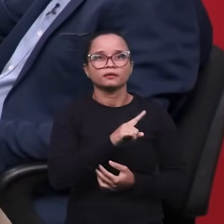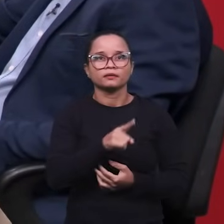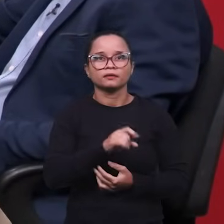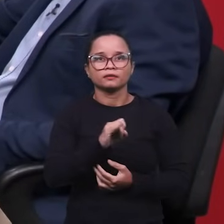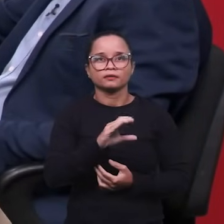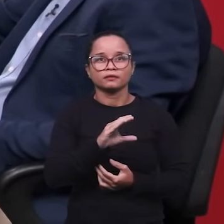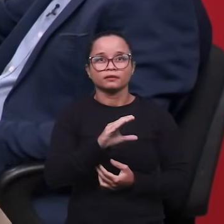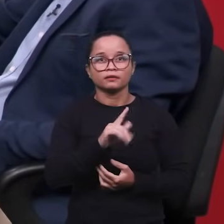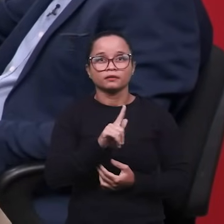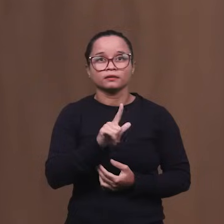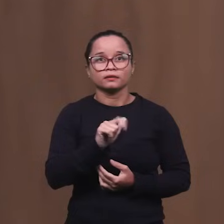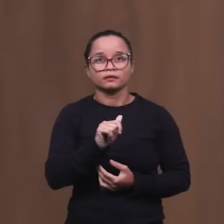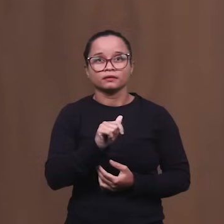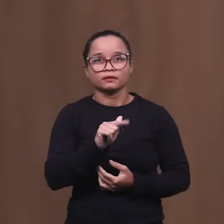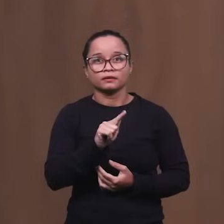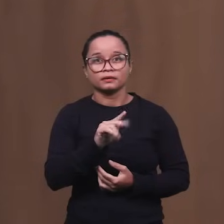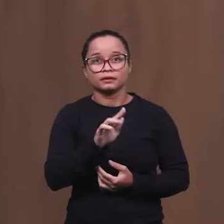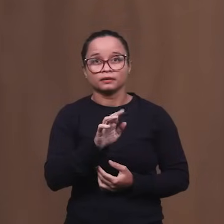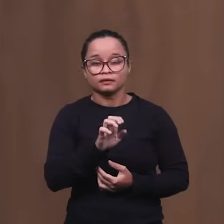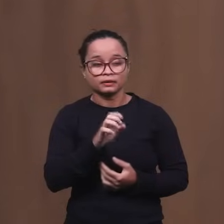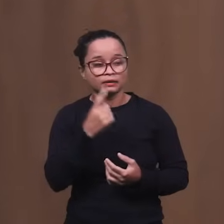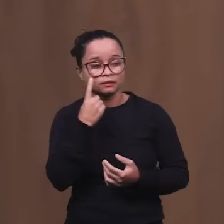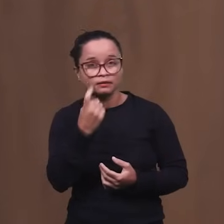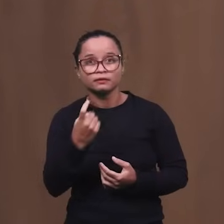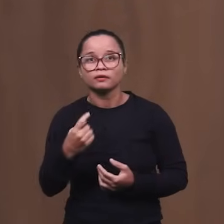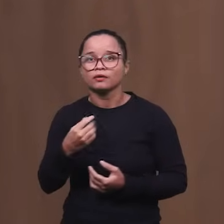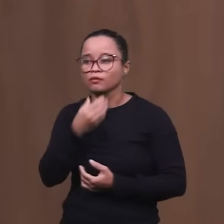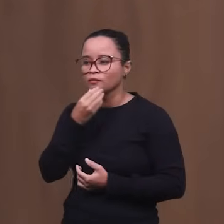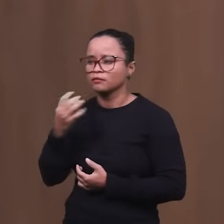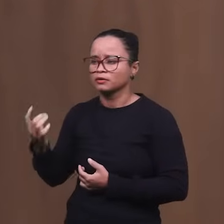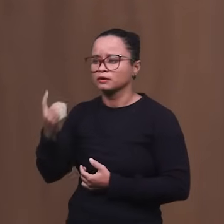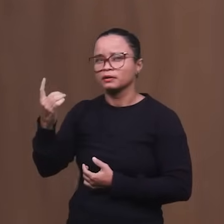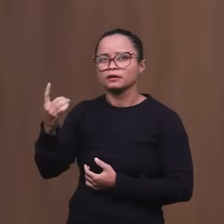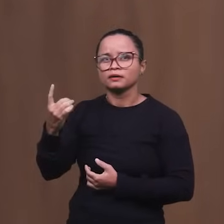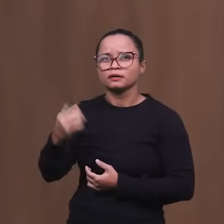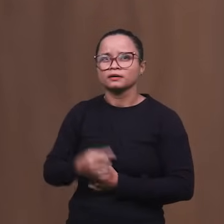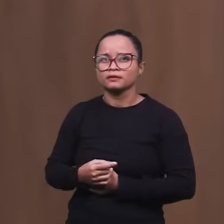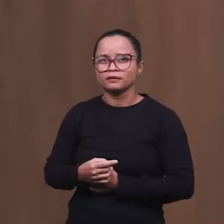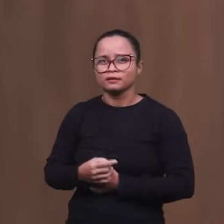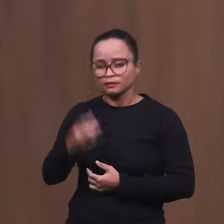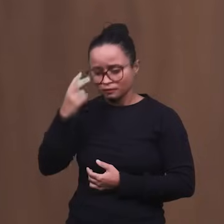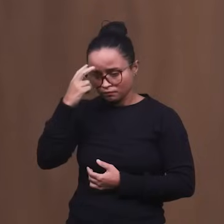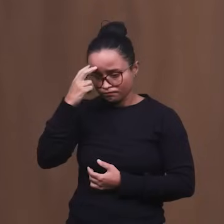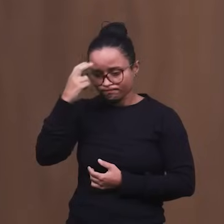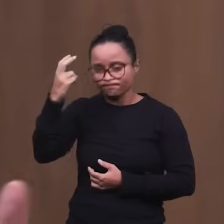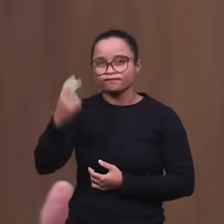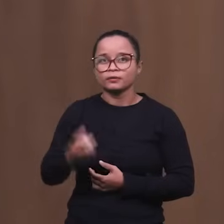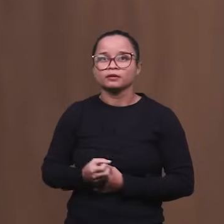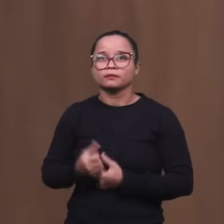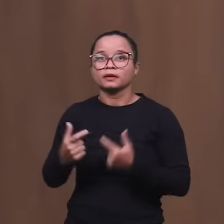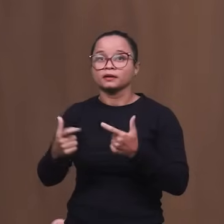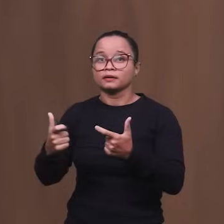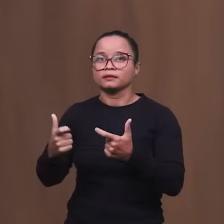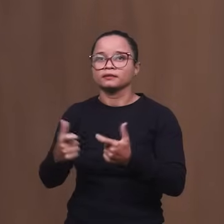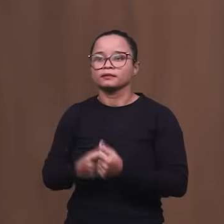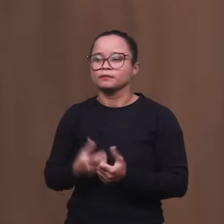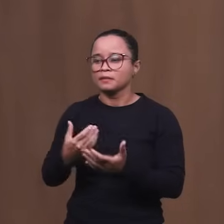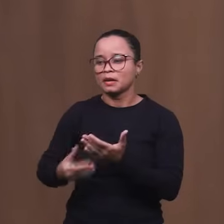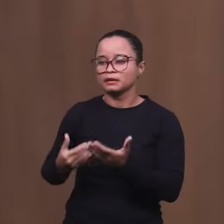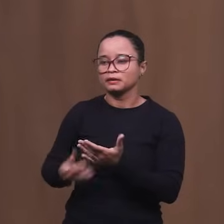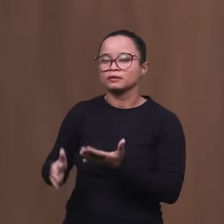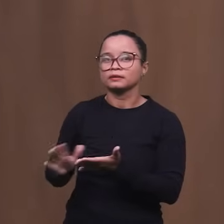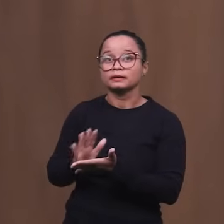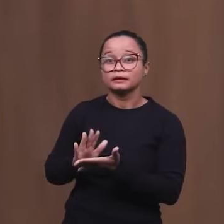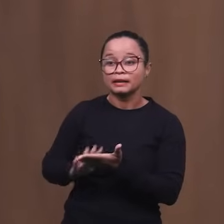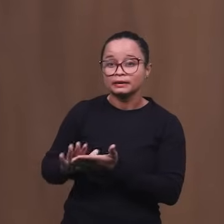Ziglag. Olha que interessante, que Davi era um homem que tinha uma inteligência para a guerra tão grande, nunca perdeu uma batalha. Um